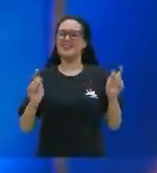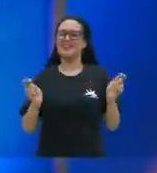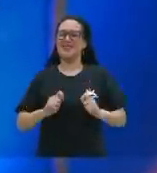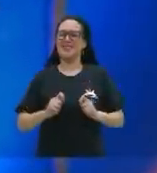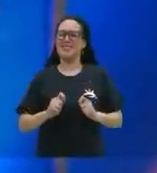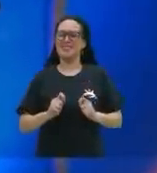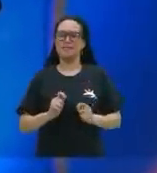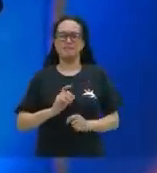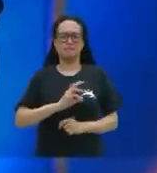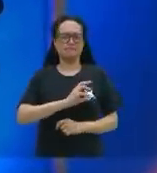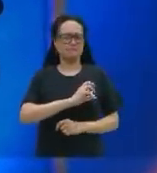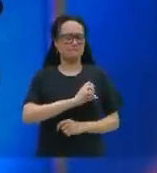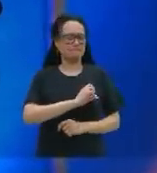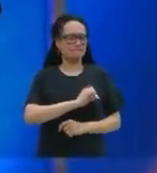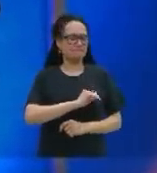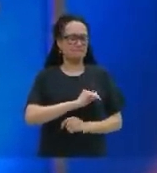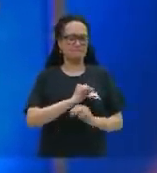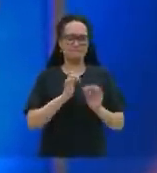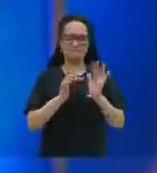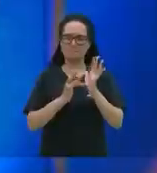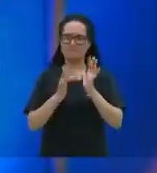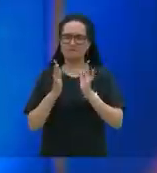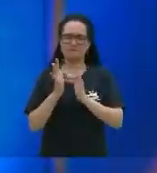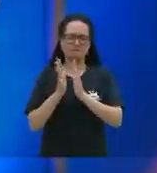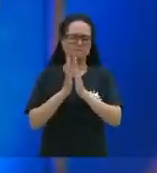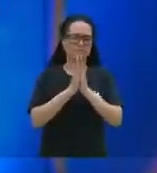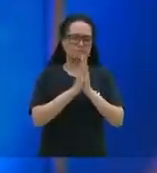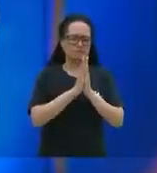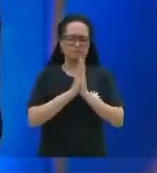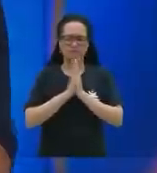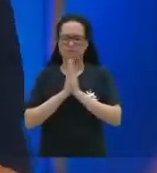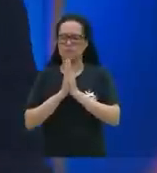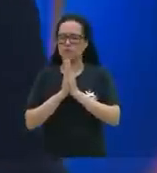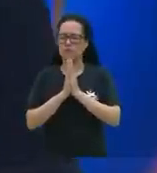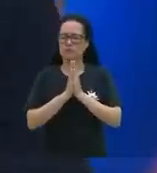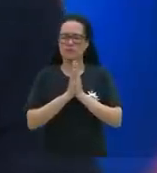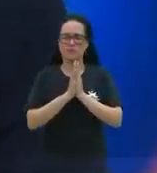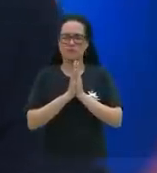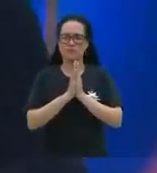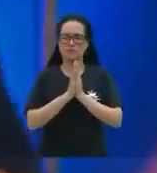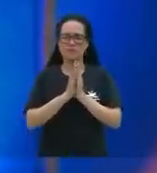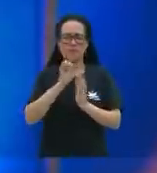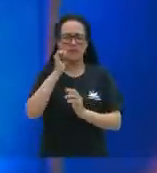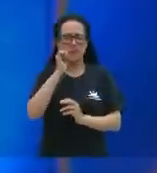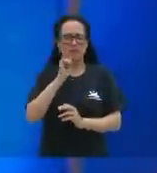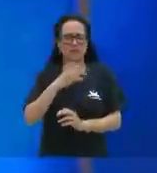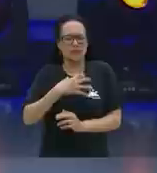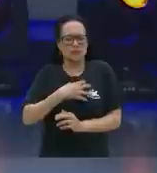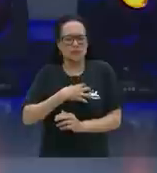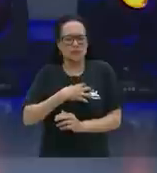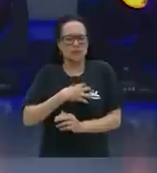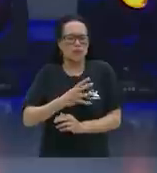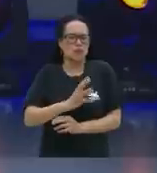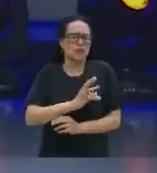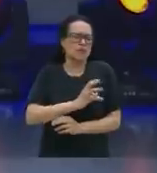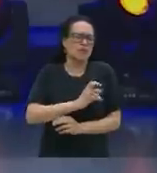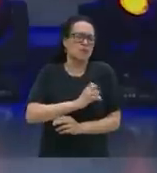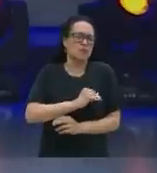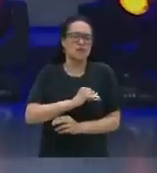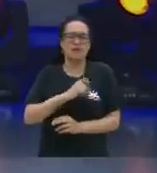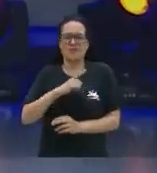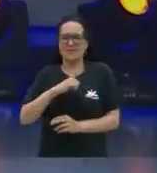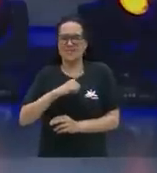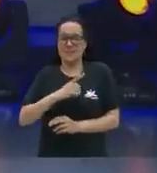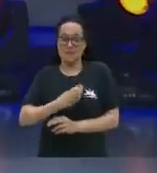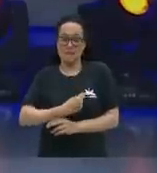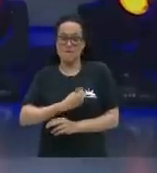amor de Jesus na oração, ela se sentiu tão amada, que a vida valeu a